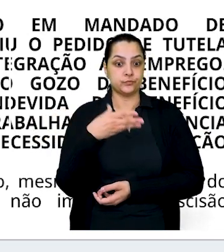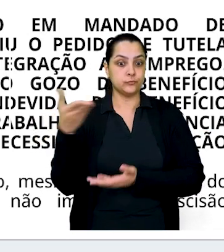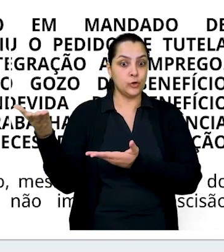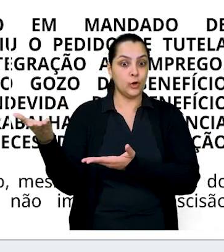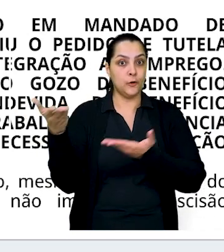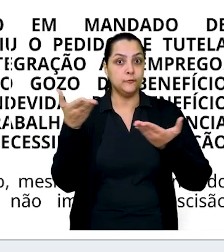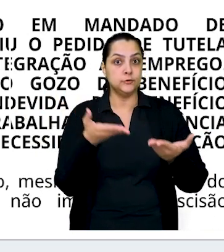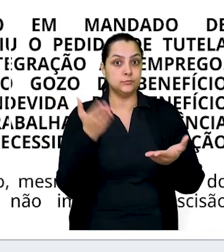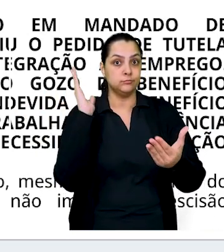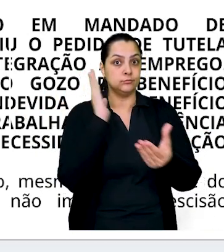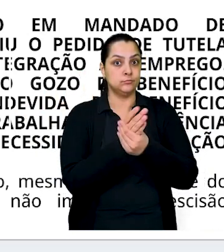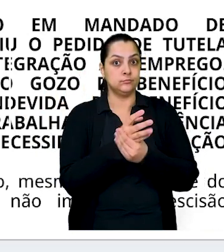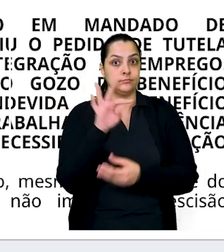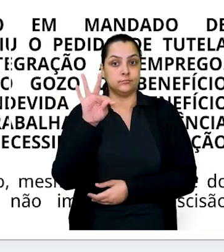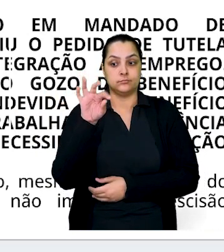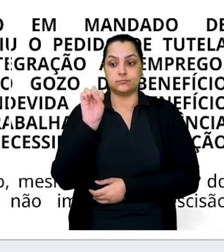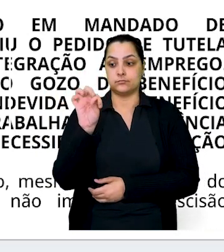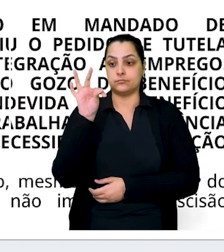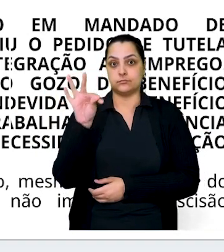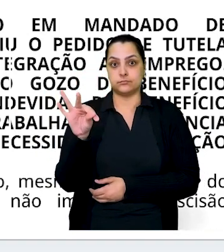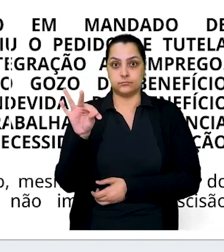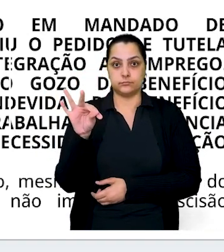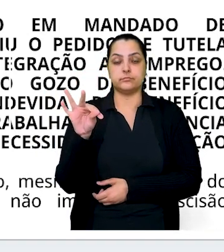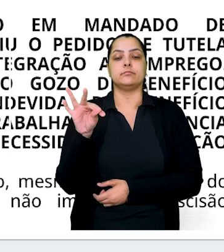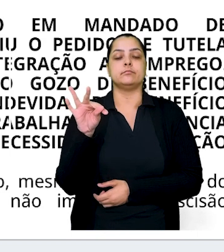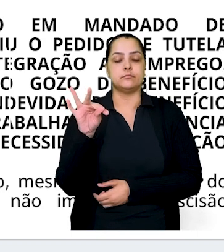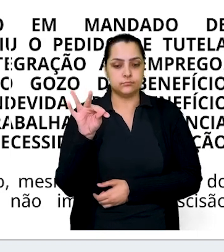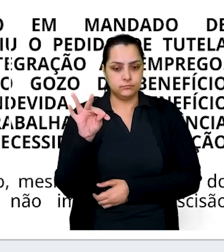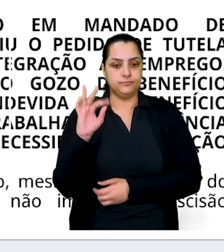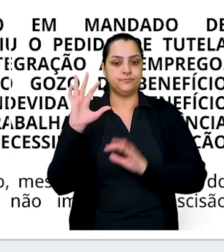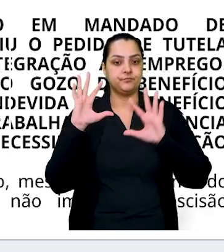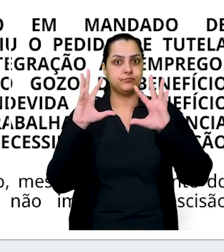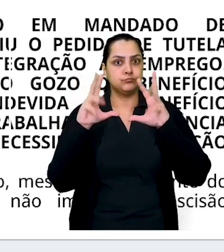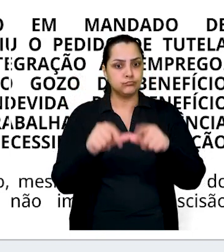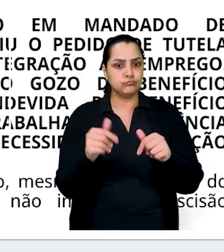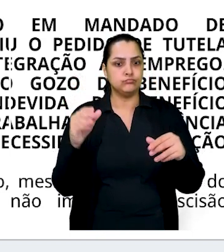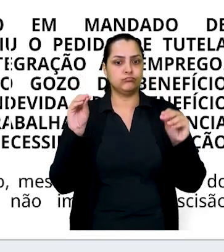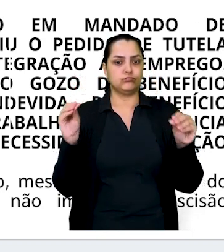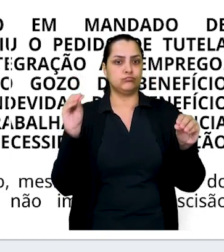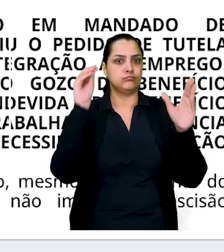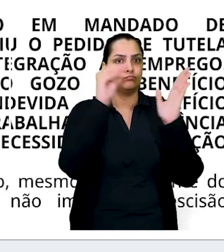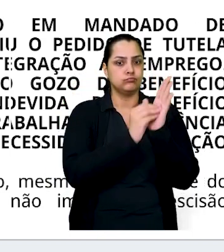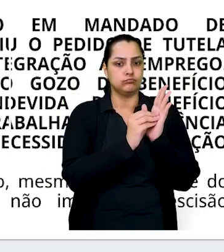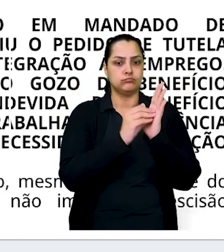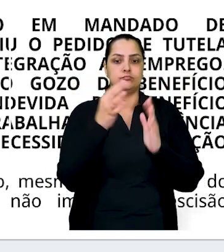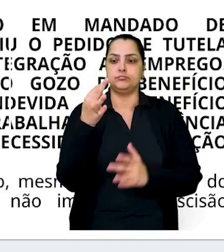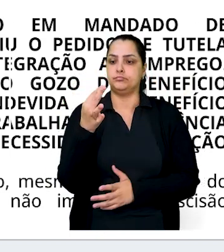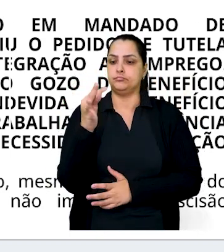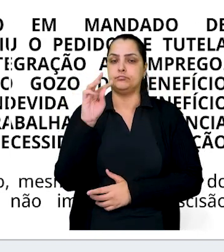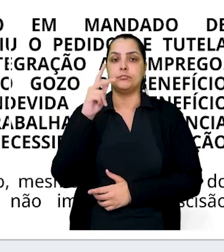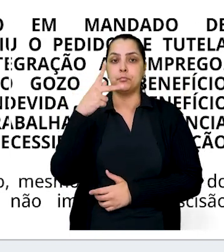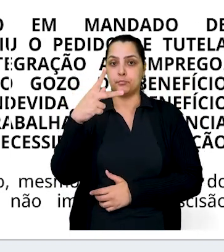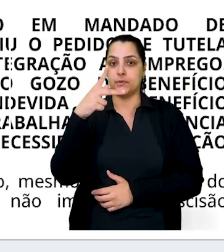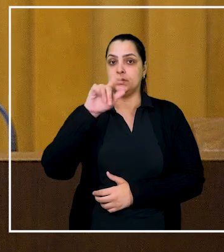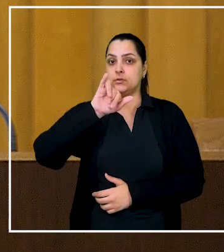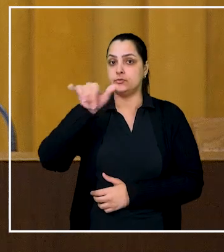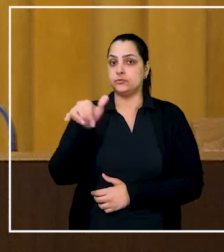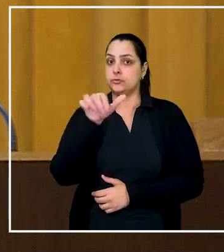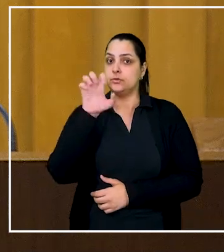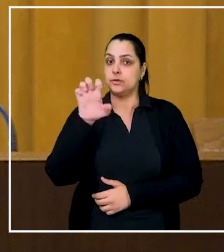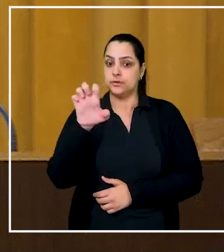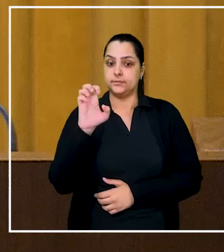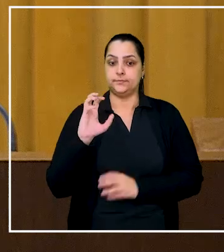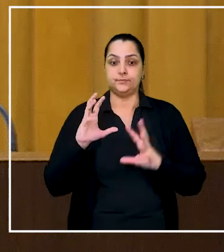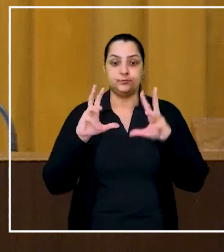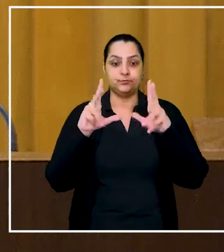novos casos recebidos pelo Tribunal Superior do Trabalho vão ser totalmente processados pelo PJE. Todos